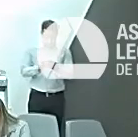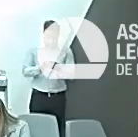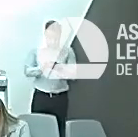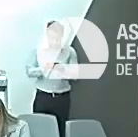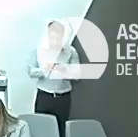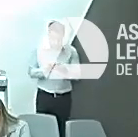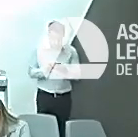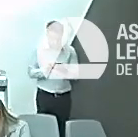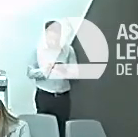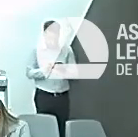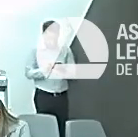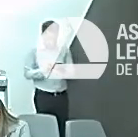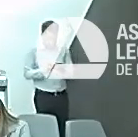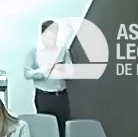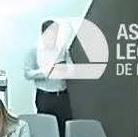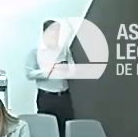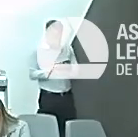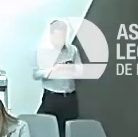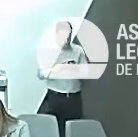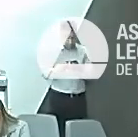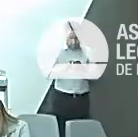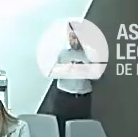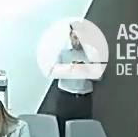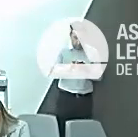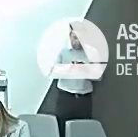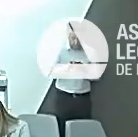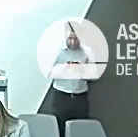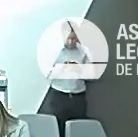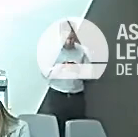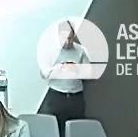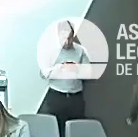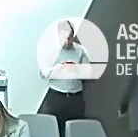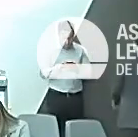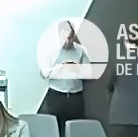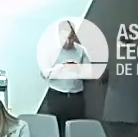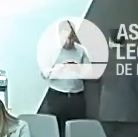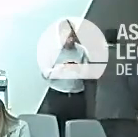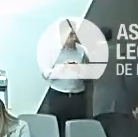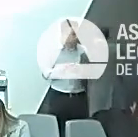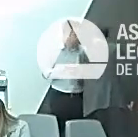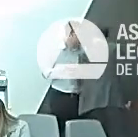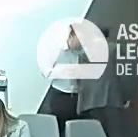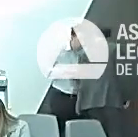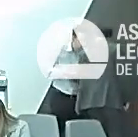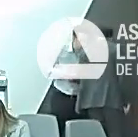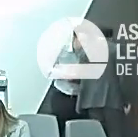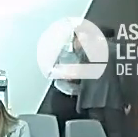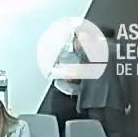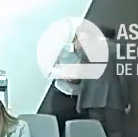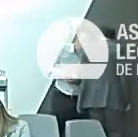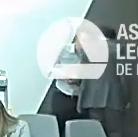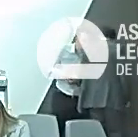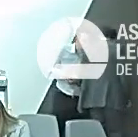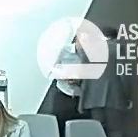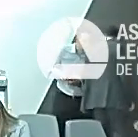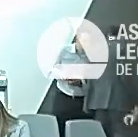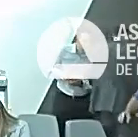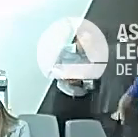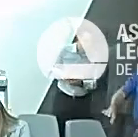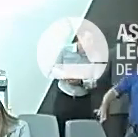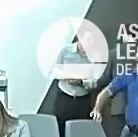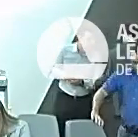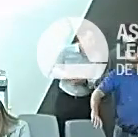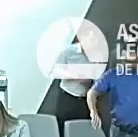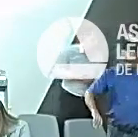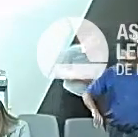há a aja ela só age para ajudar pra intervir a favor do secretariado e nós agentes de